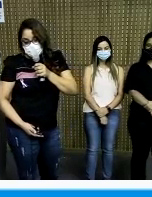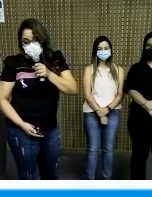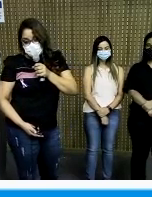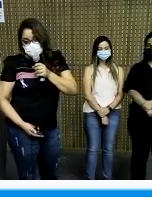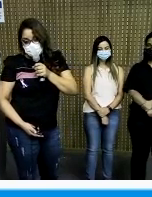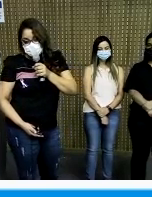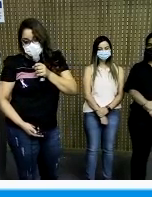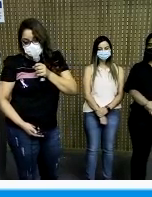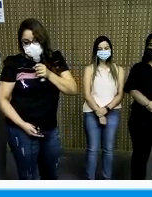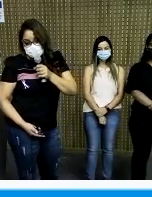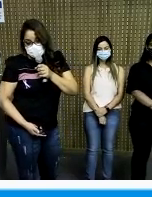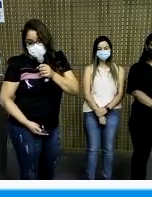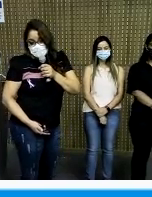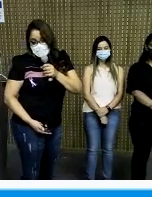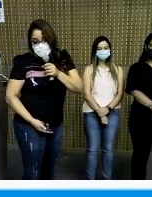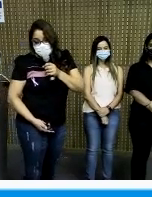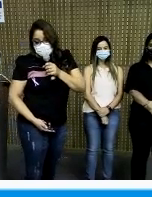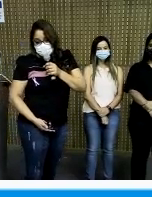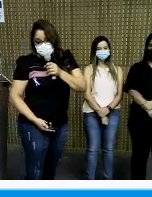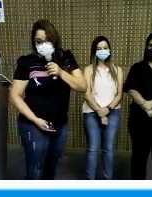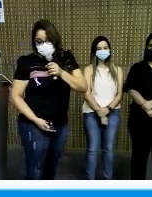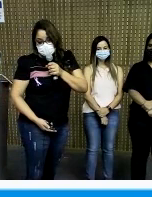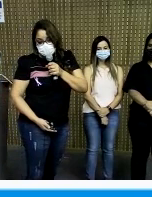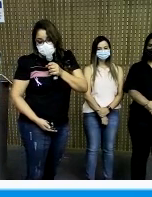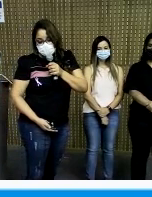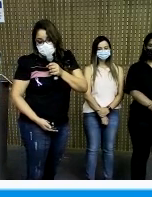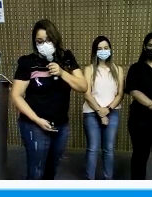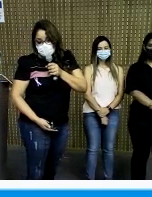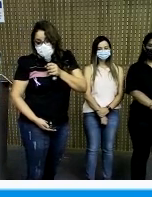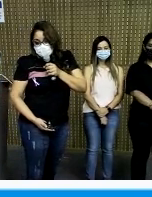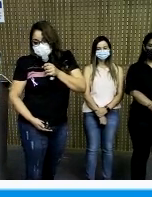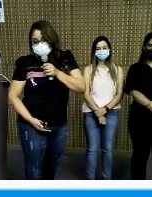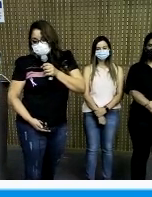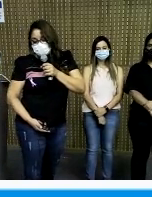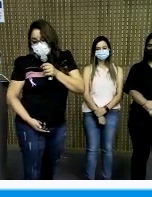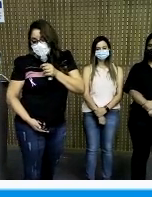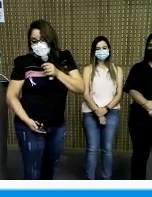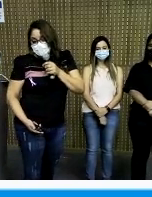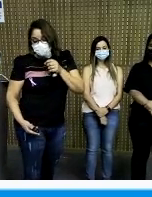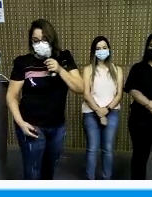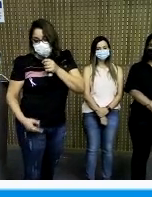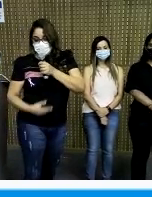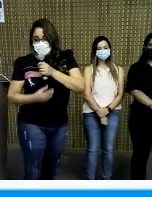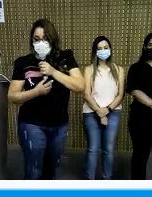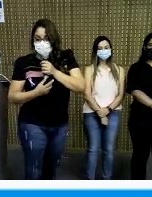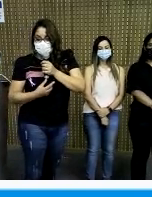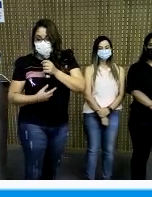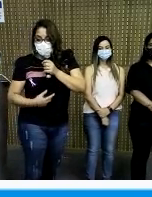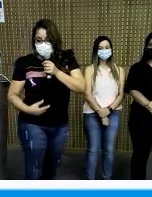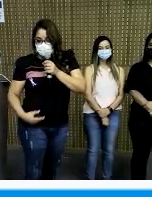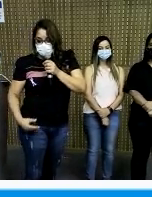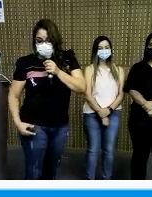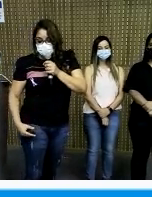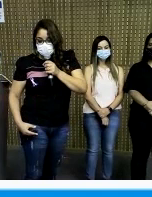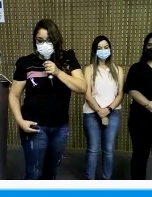isso como exame de rotina, oferta de consulta agendada, né? Enfim,